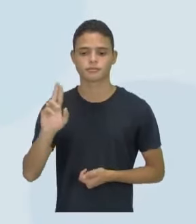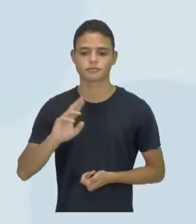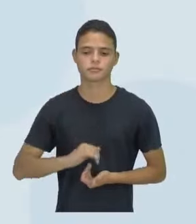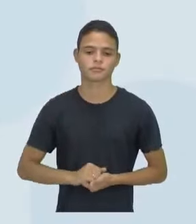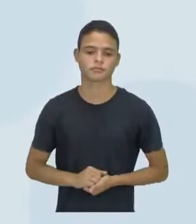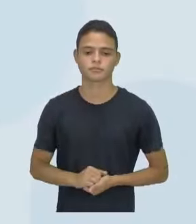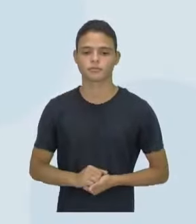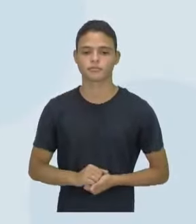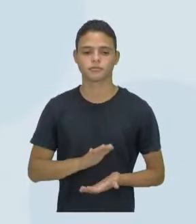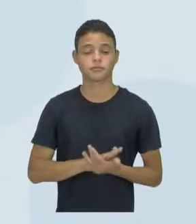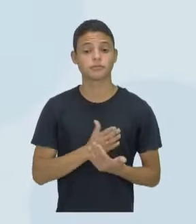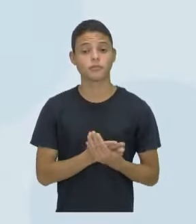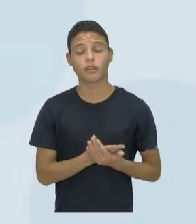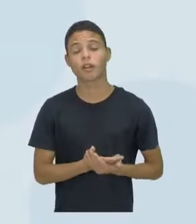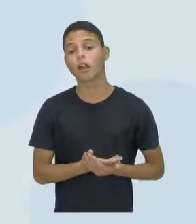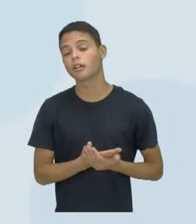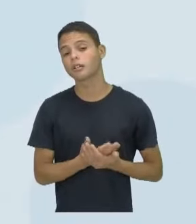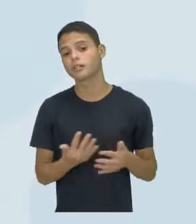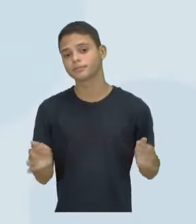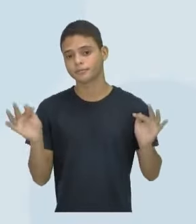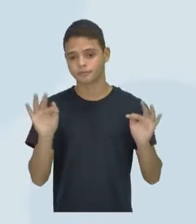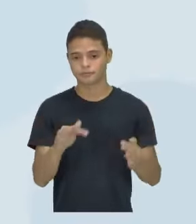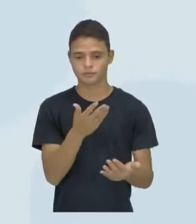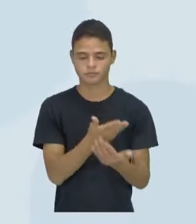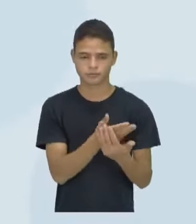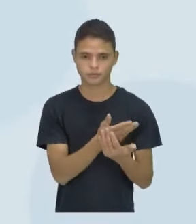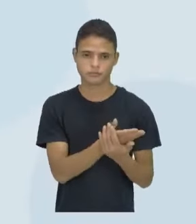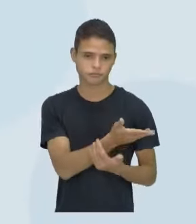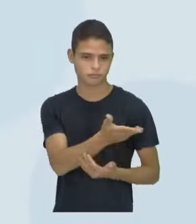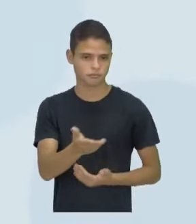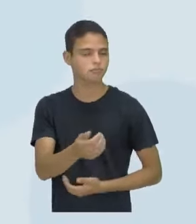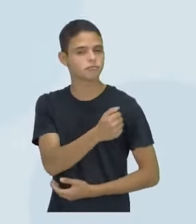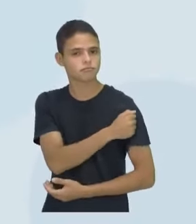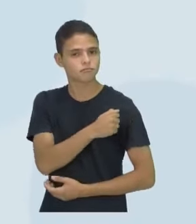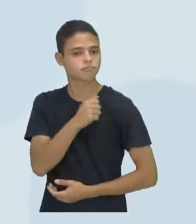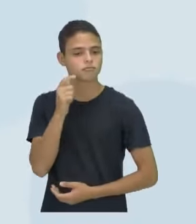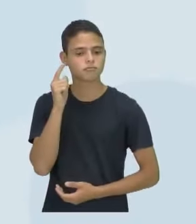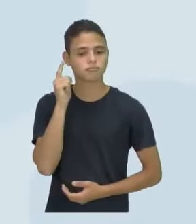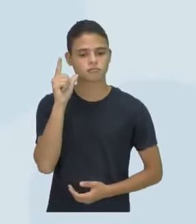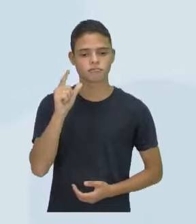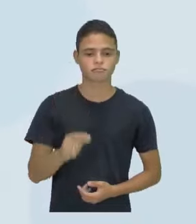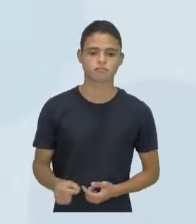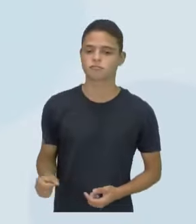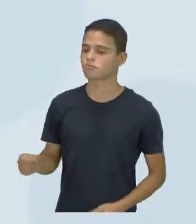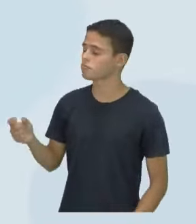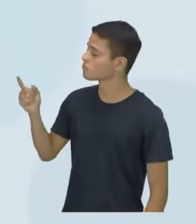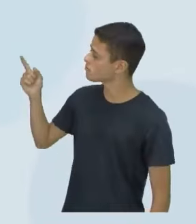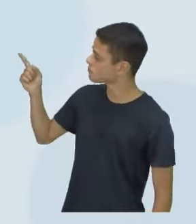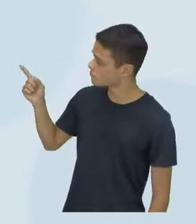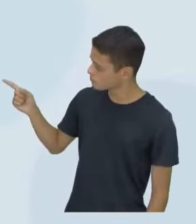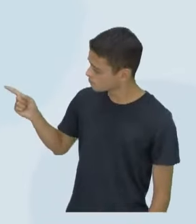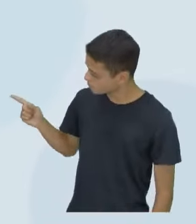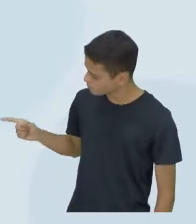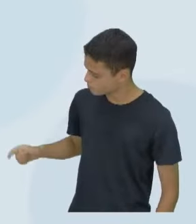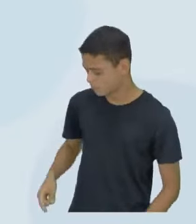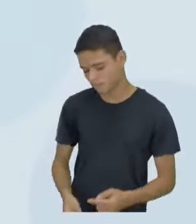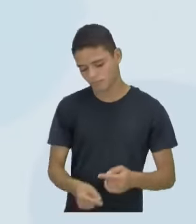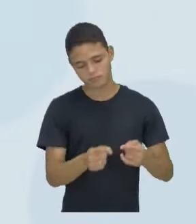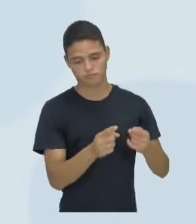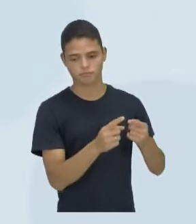class... No fim dessa aula, os estudantes serão capazes de... Understand the characteristics of some